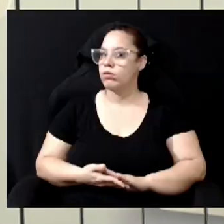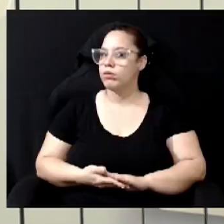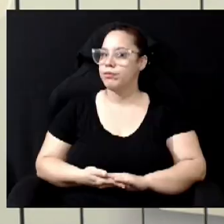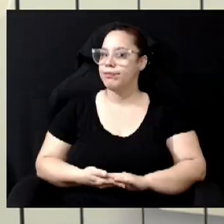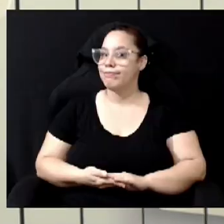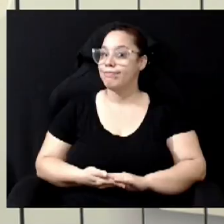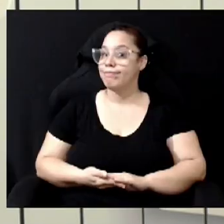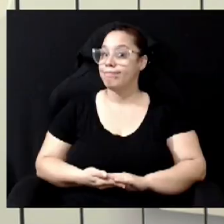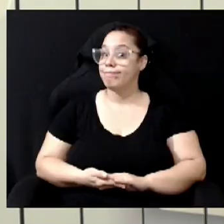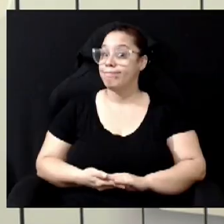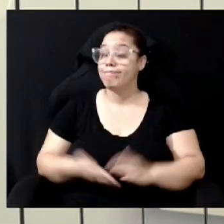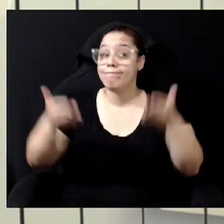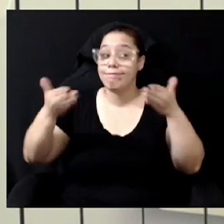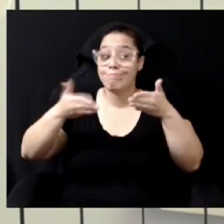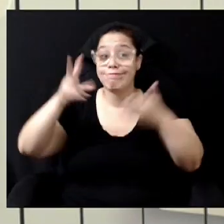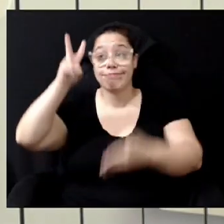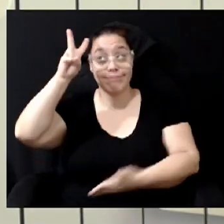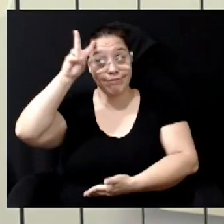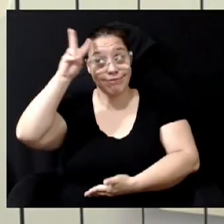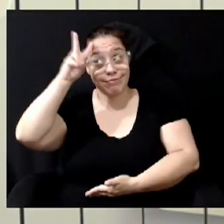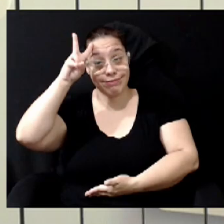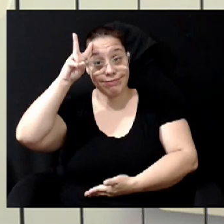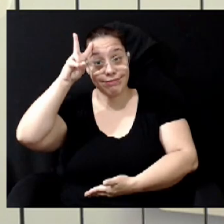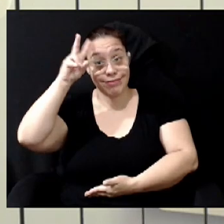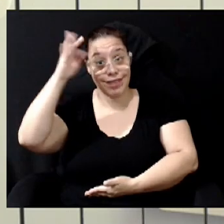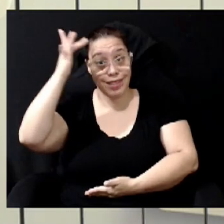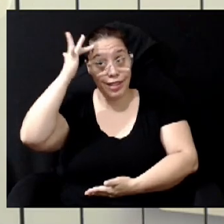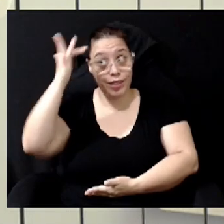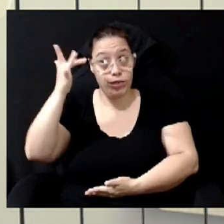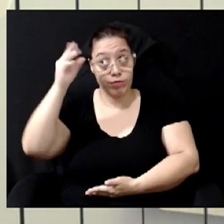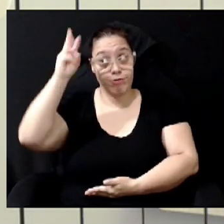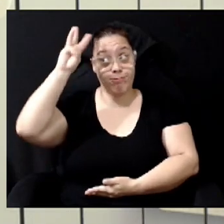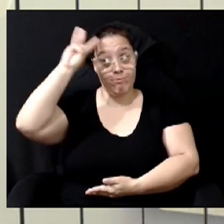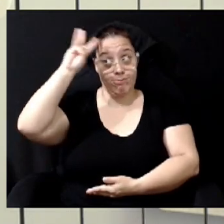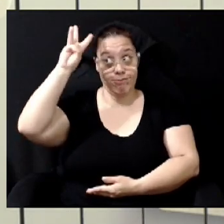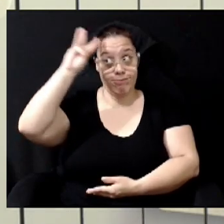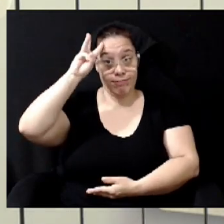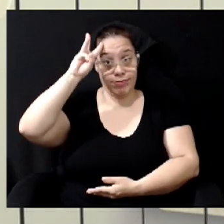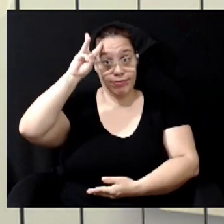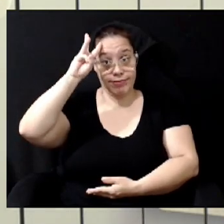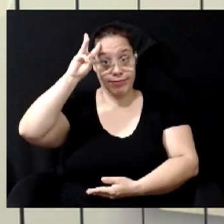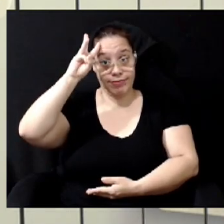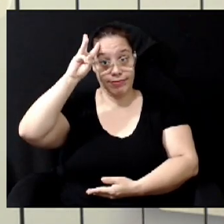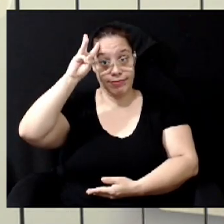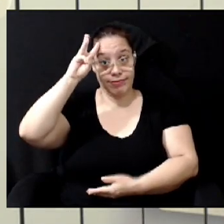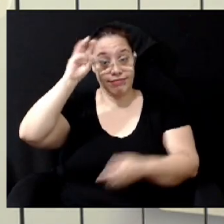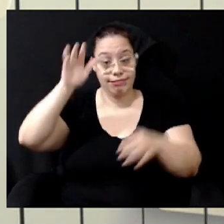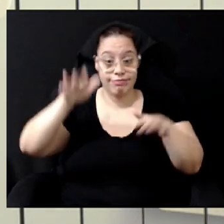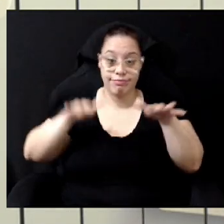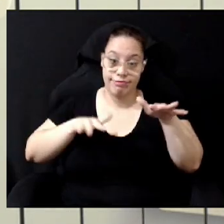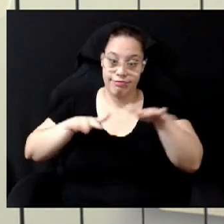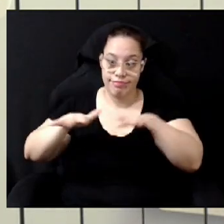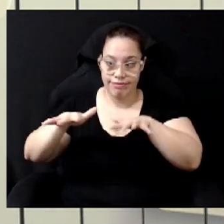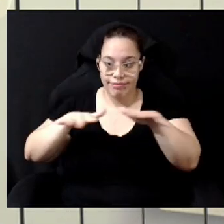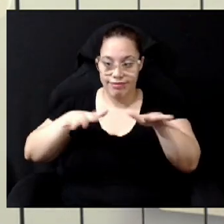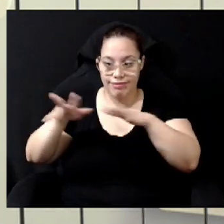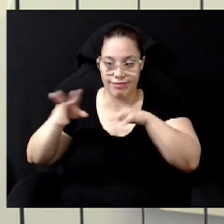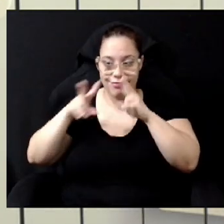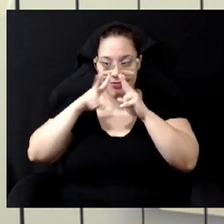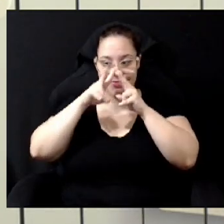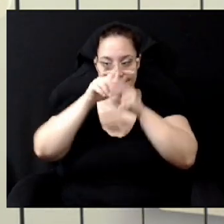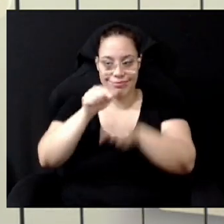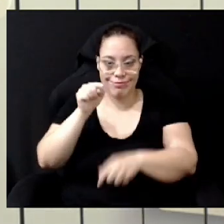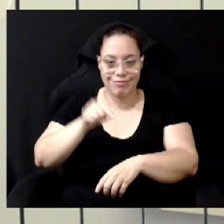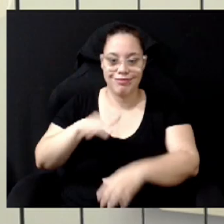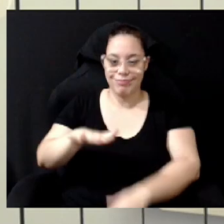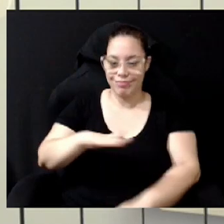Para hoje, segunda-feira, e amanhã, na terça-feira, as instabilidades ganham força aqui na